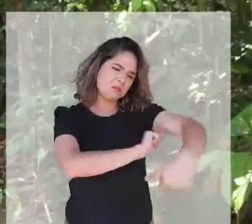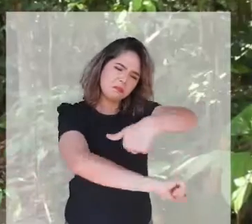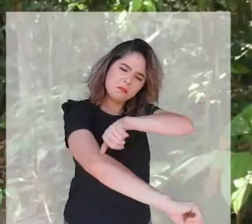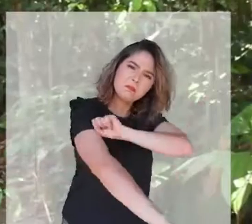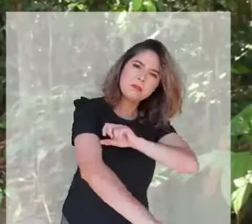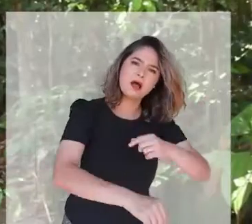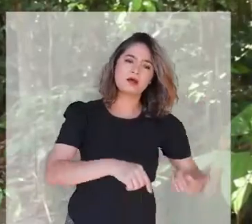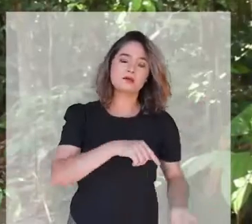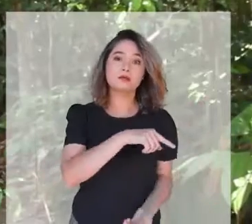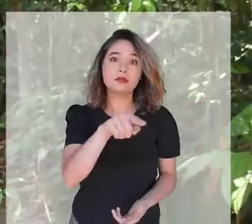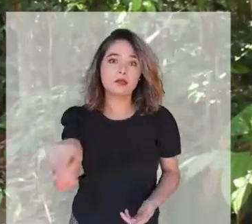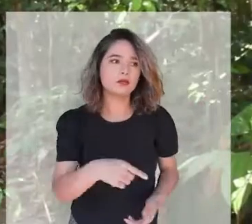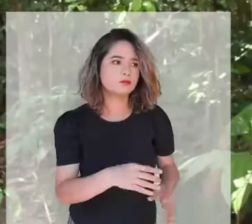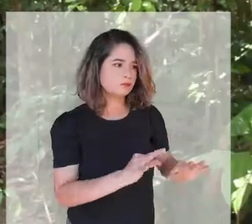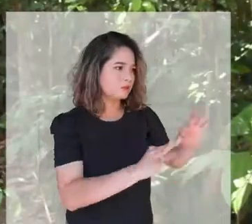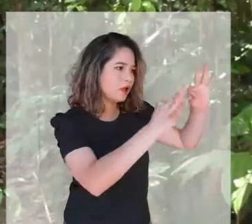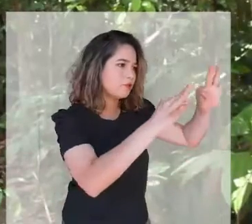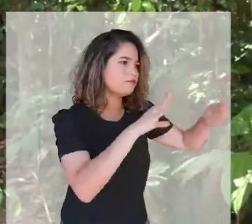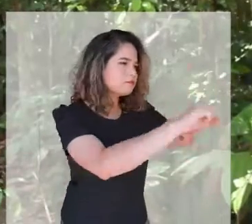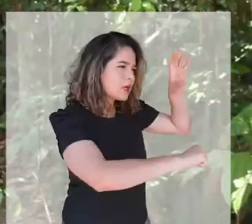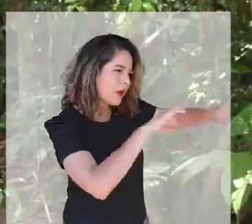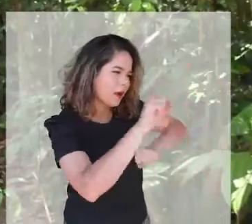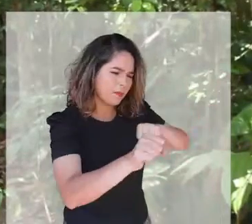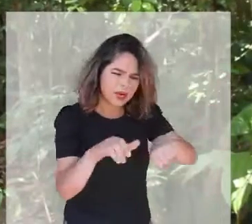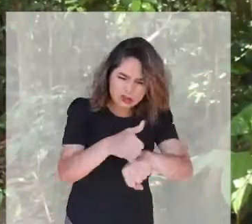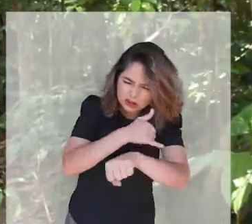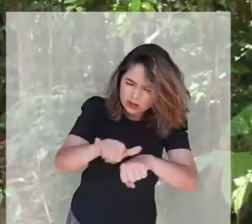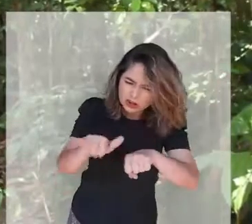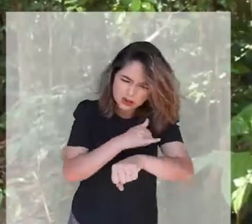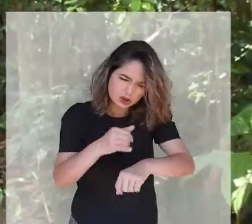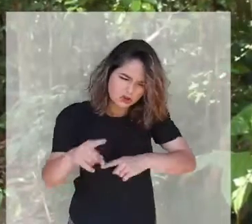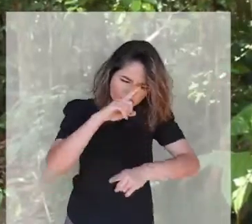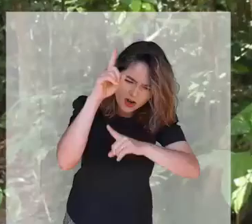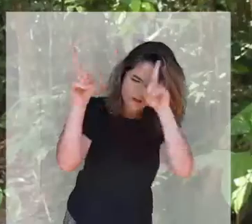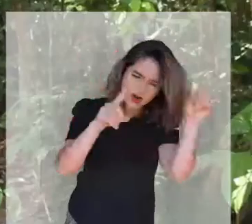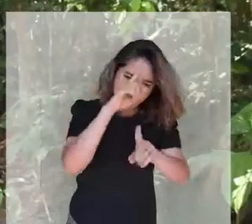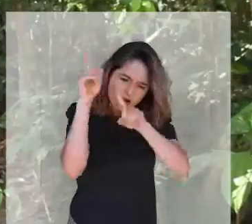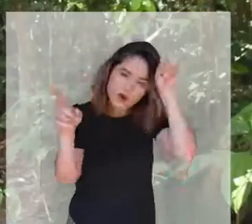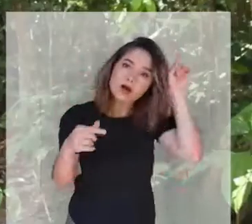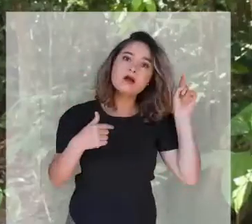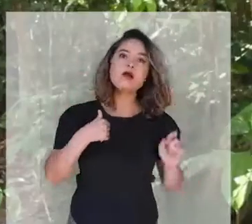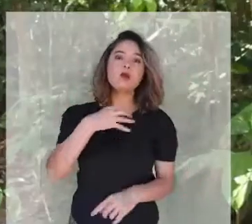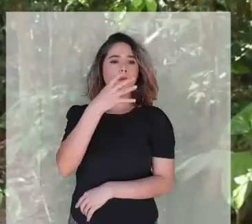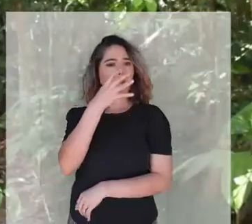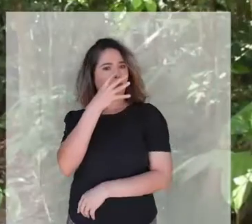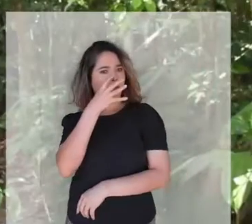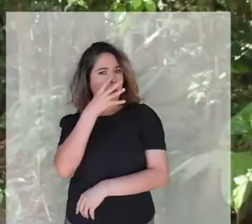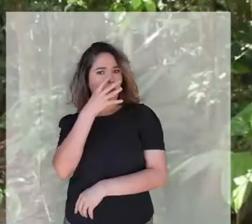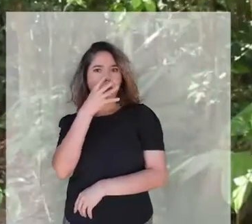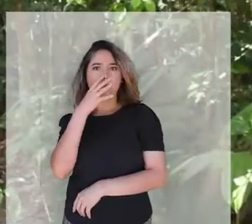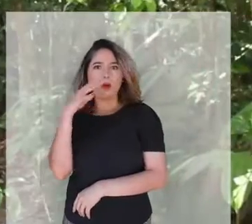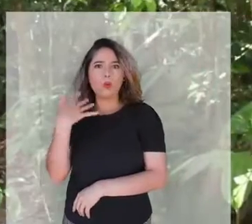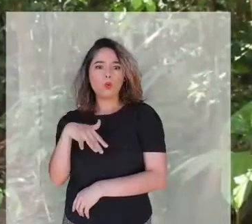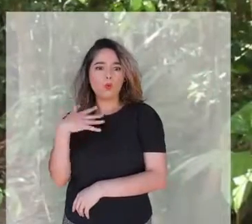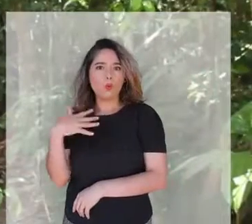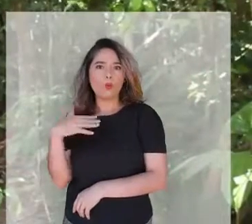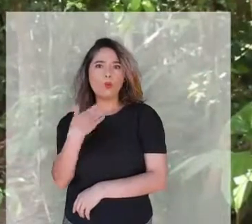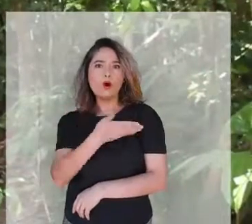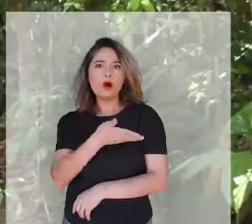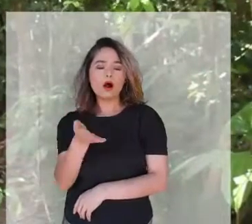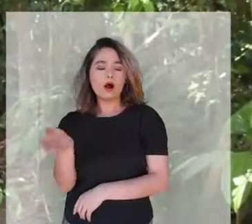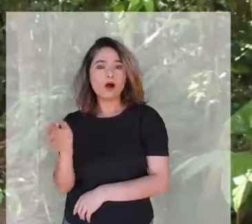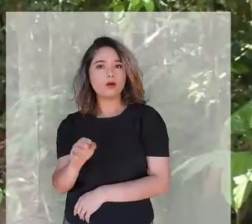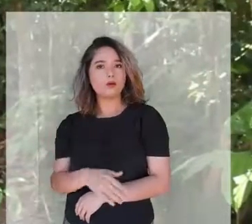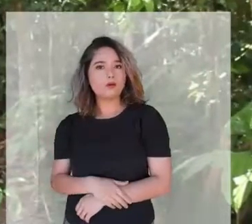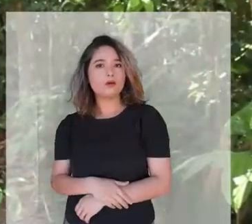incorporar essas tecnologias, principalmente na possibilidade do trabalho remoto, dos trabalhos